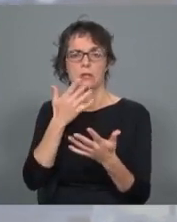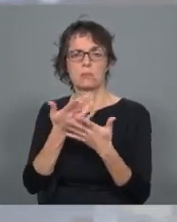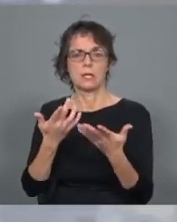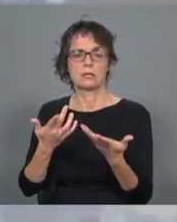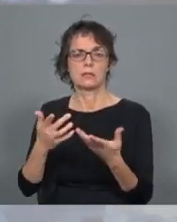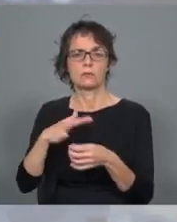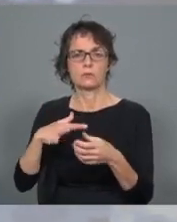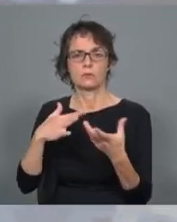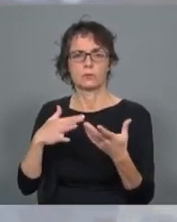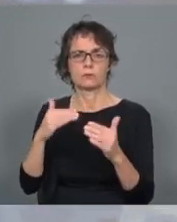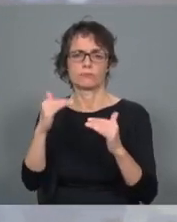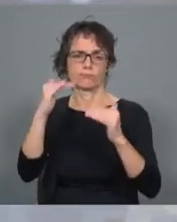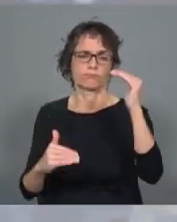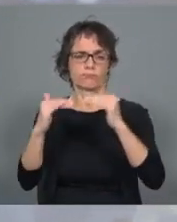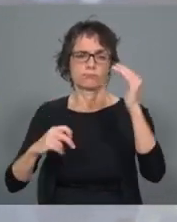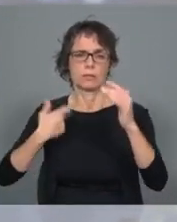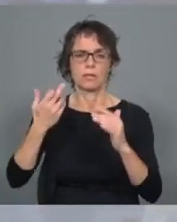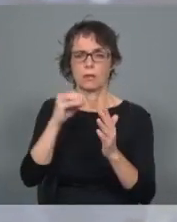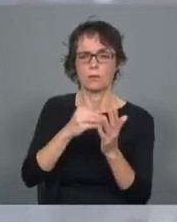acentuadas entre ricos e pobres.